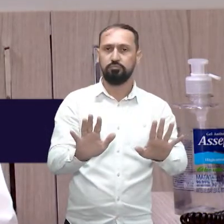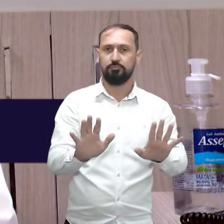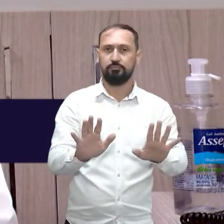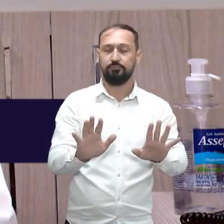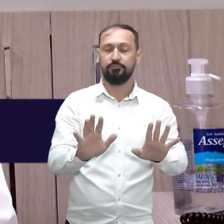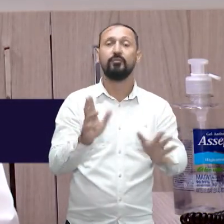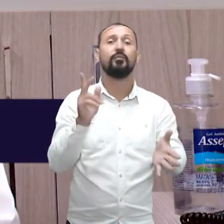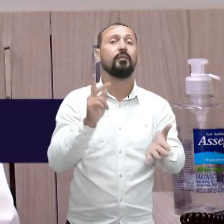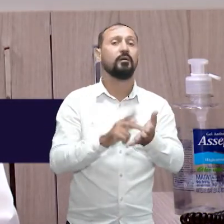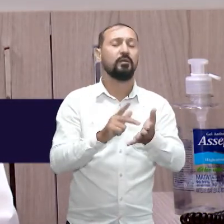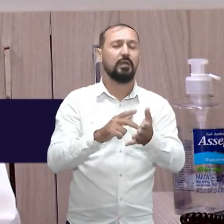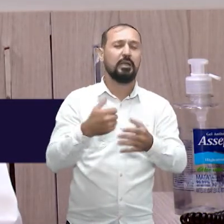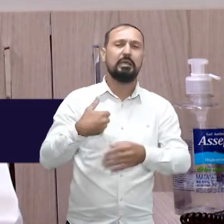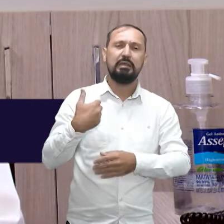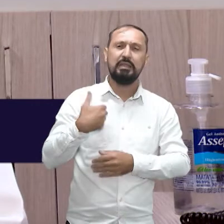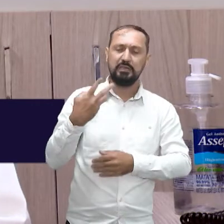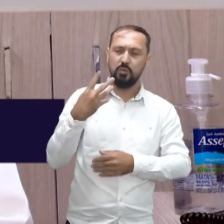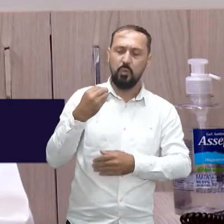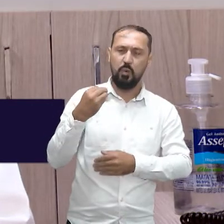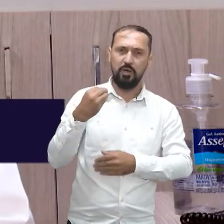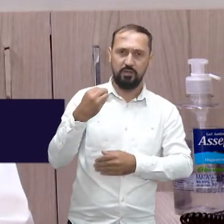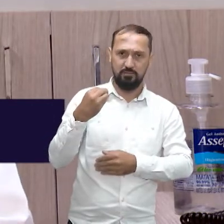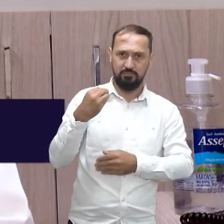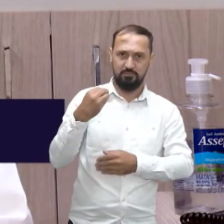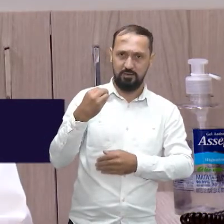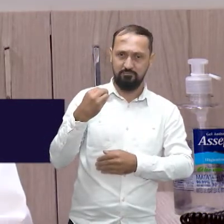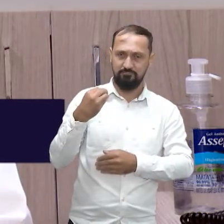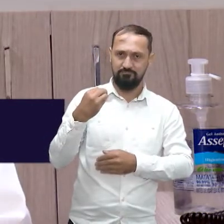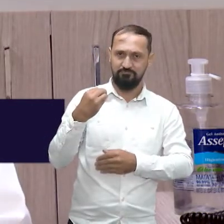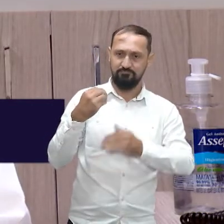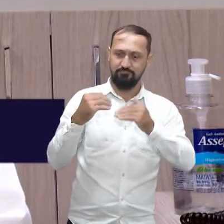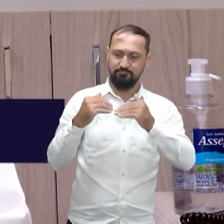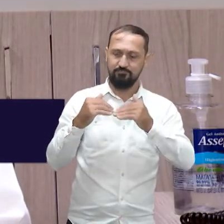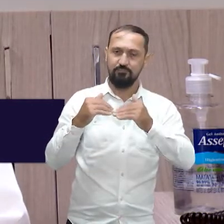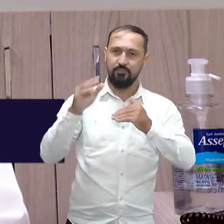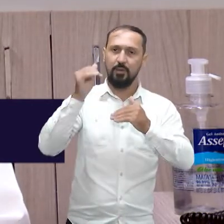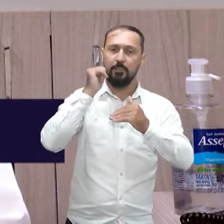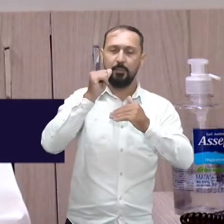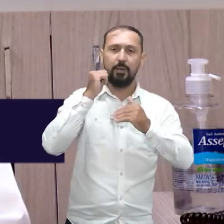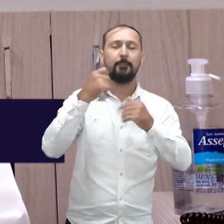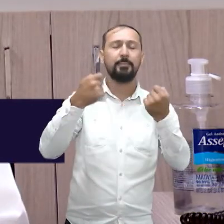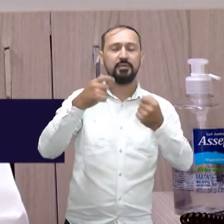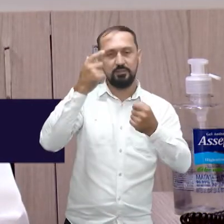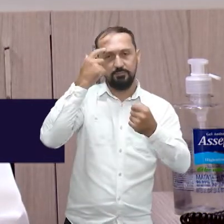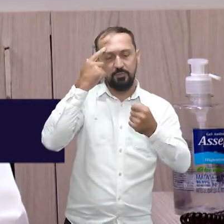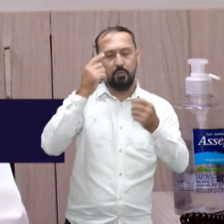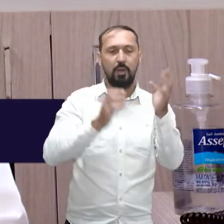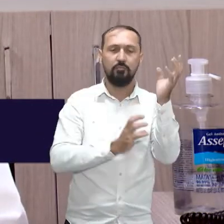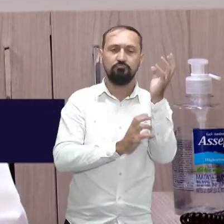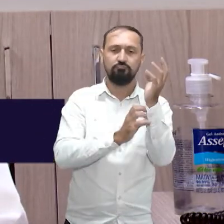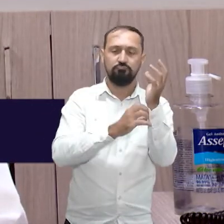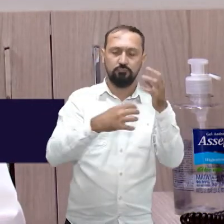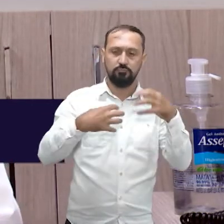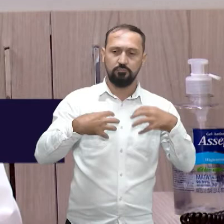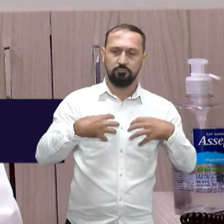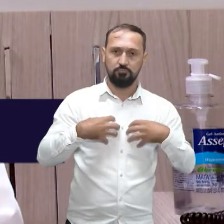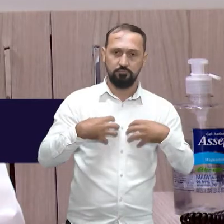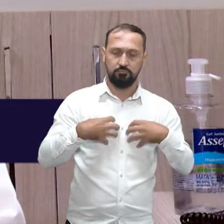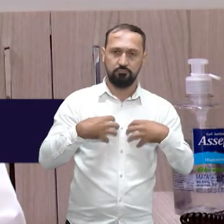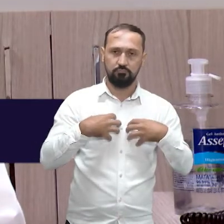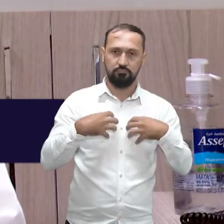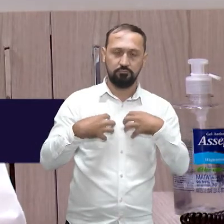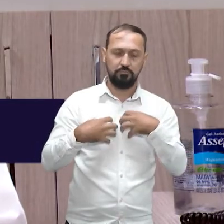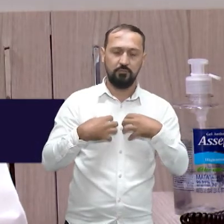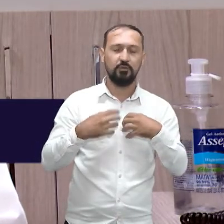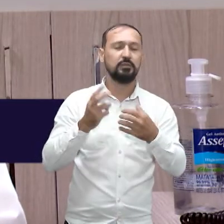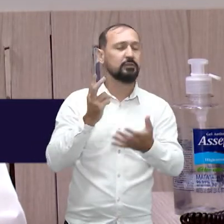mastologista. Não. Exatamente, a partir dos 40 anos para as mulheres, tem que se preocupar com o câncer de